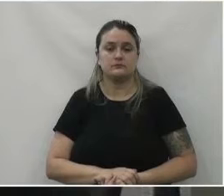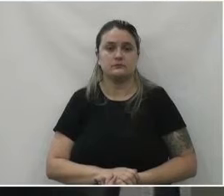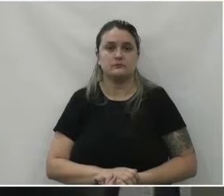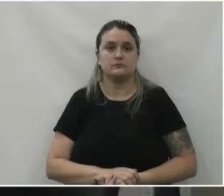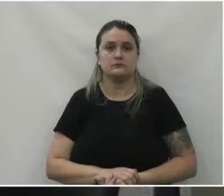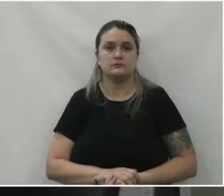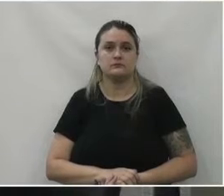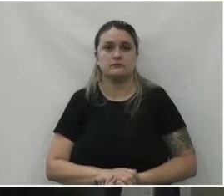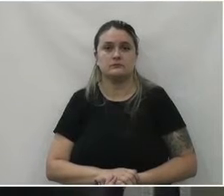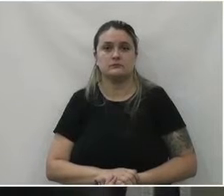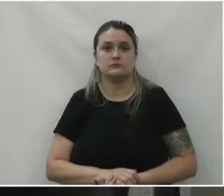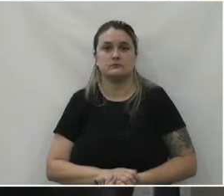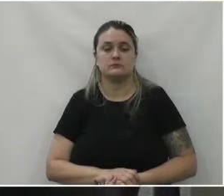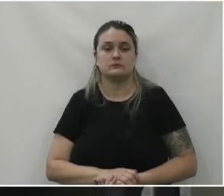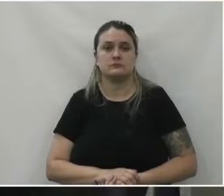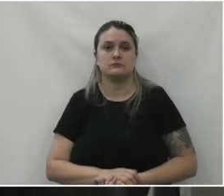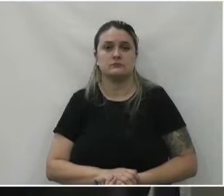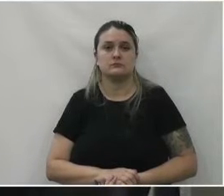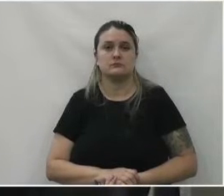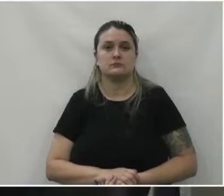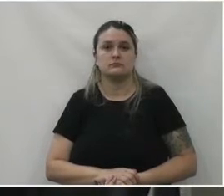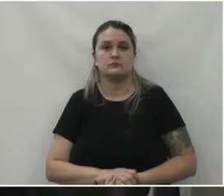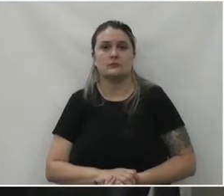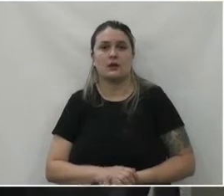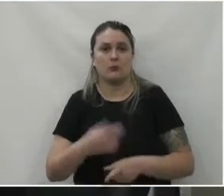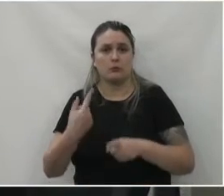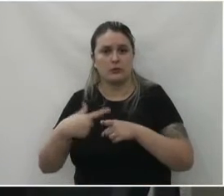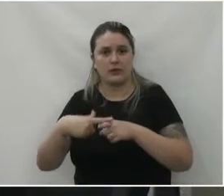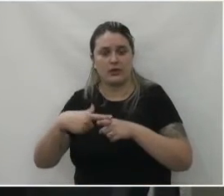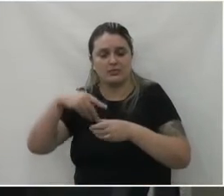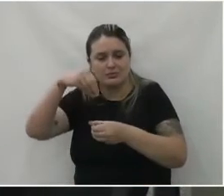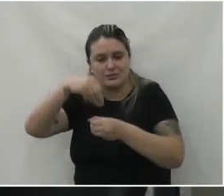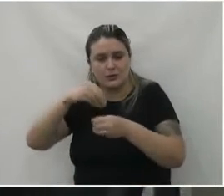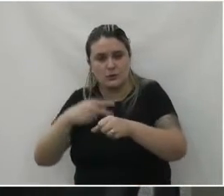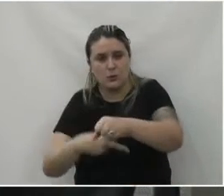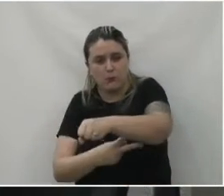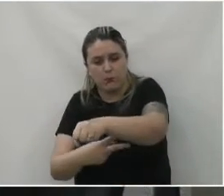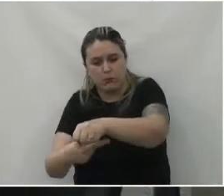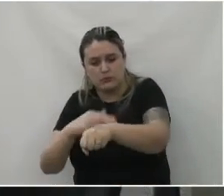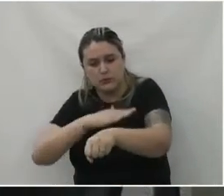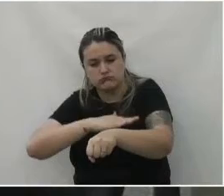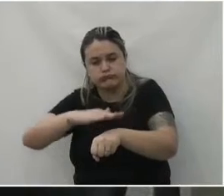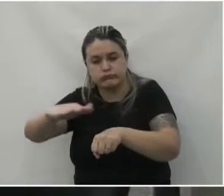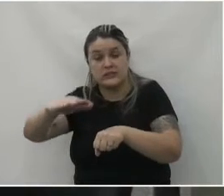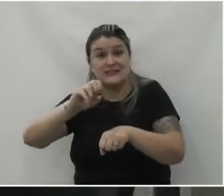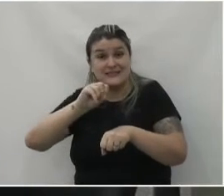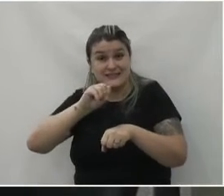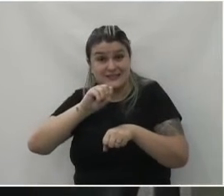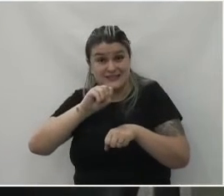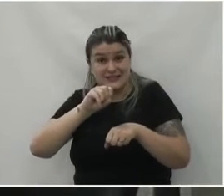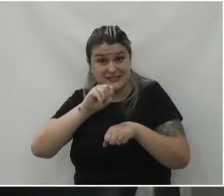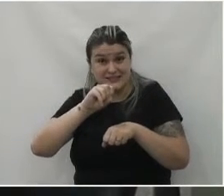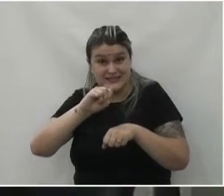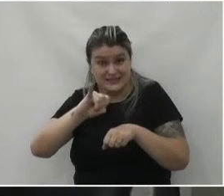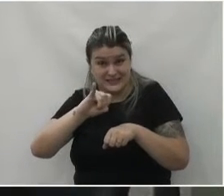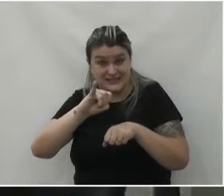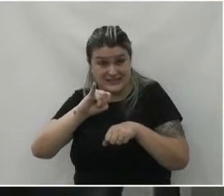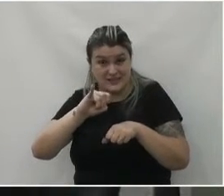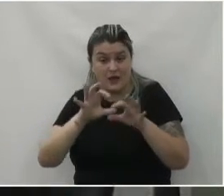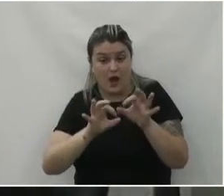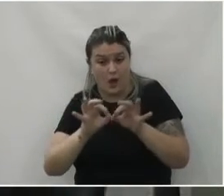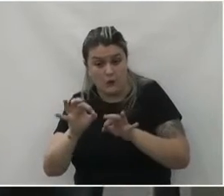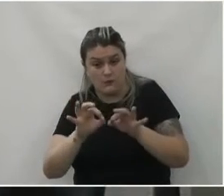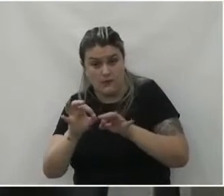e acabam pegando e se sujando bom e com o recape da ponta direcionando ao escoamento